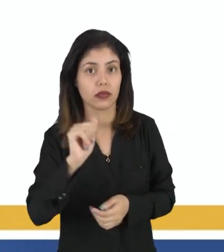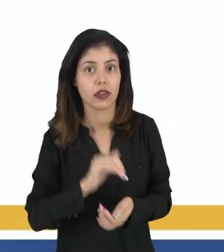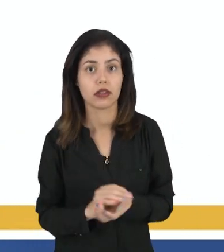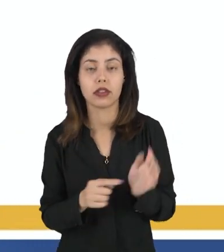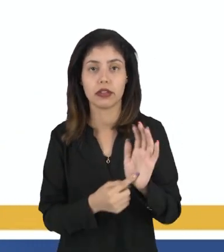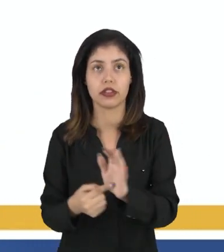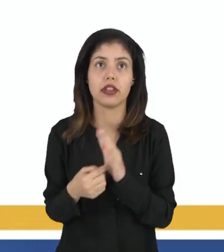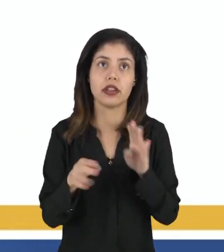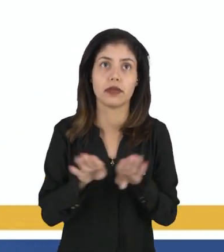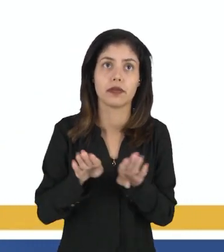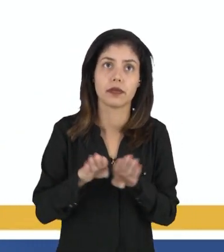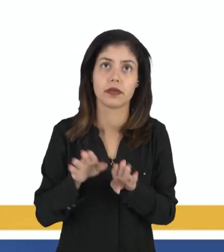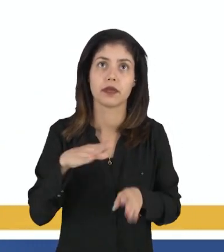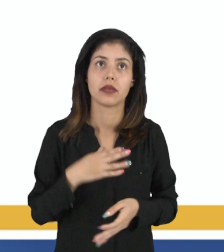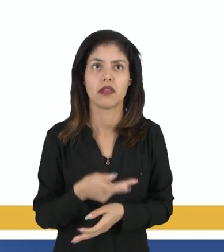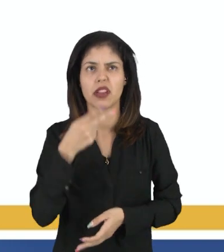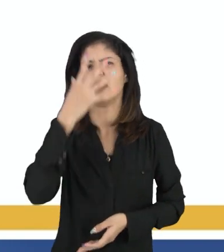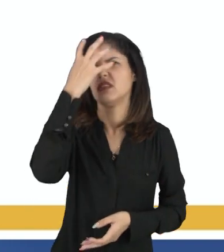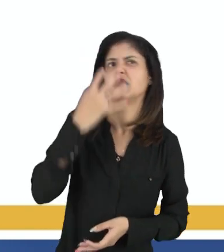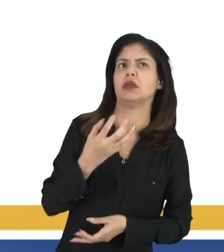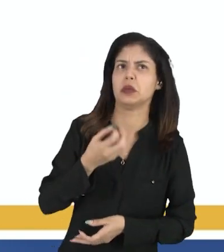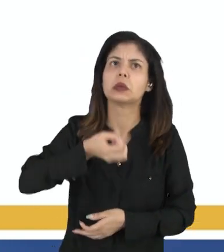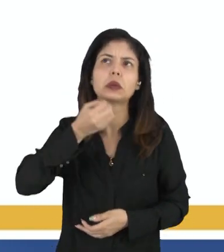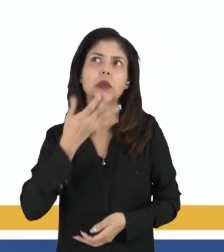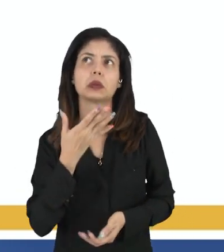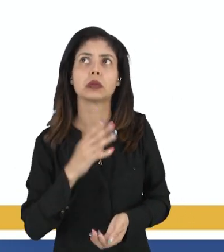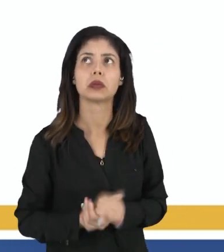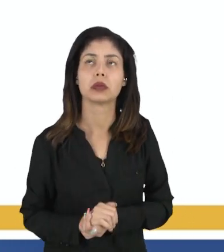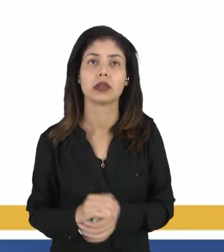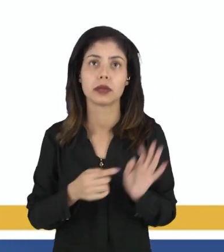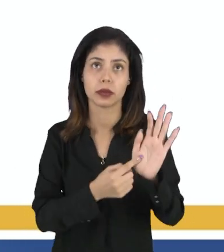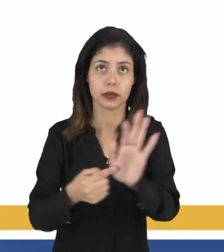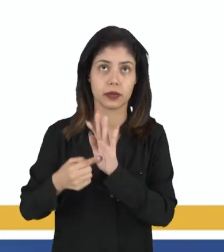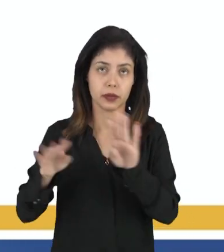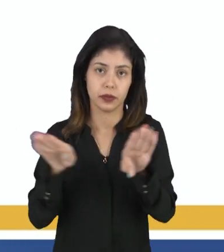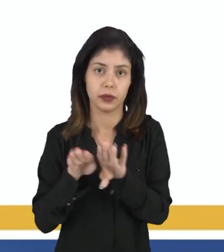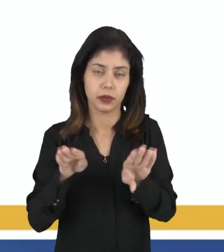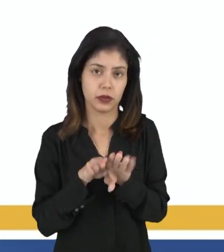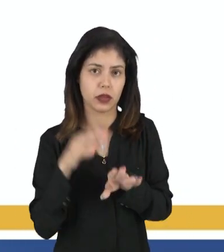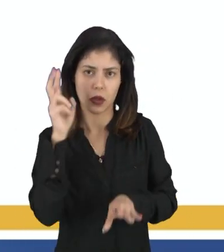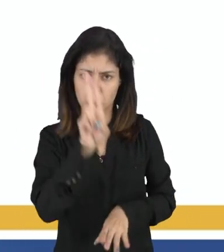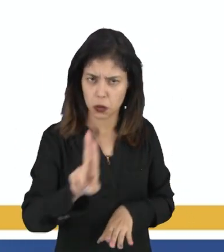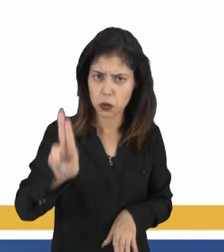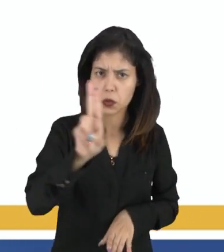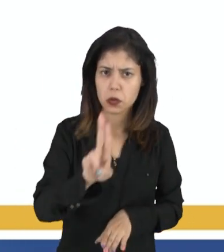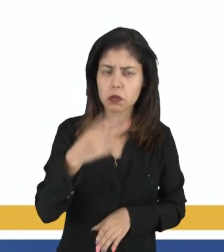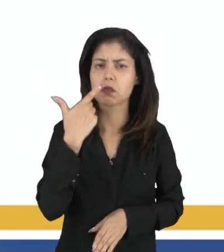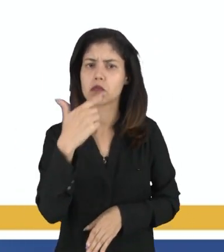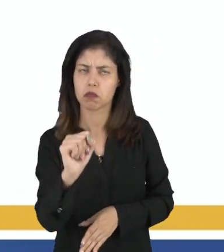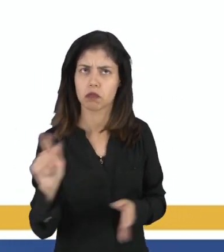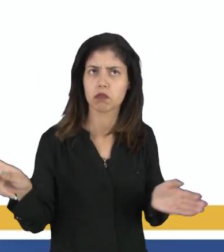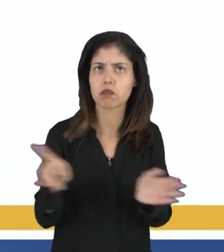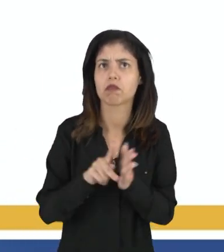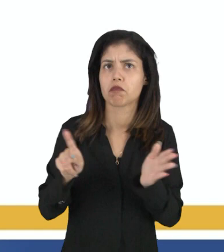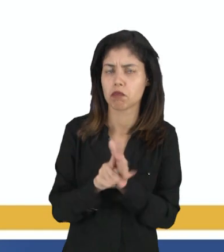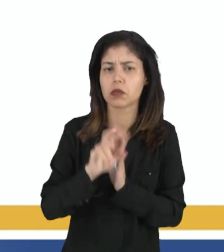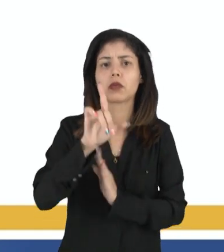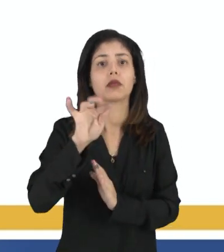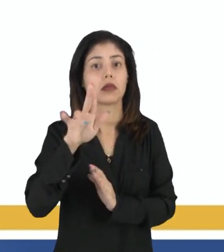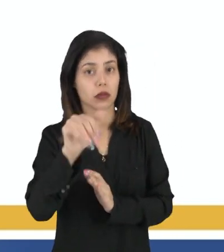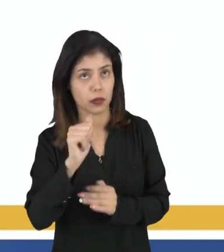Fala sério, rango, bom pra caramba. Usos da linguagem coloquial, que é a